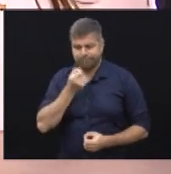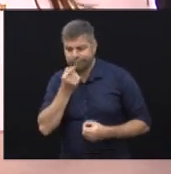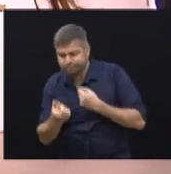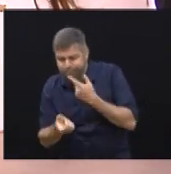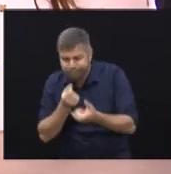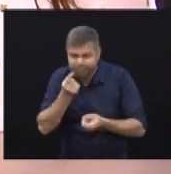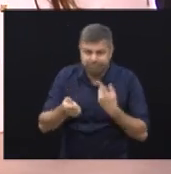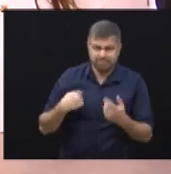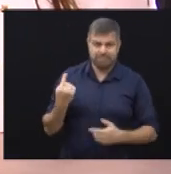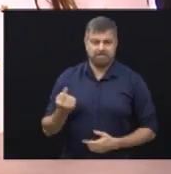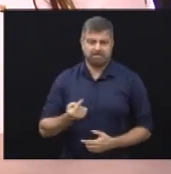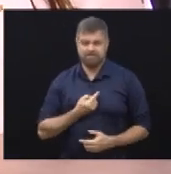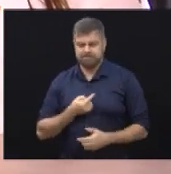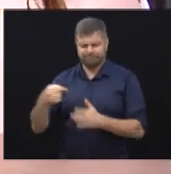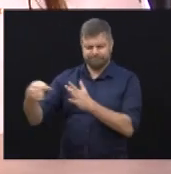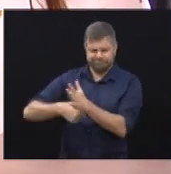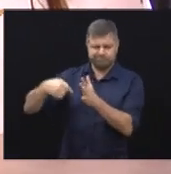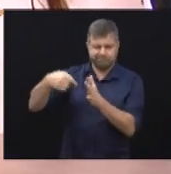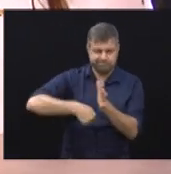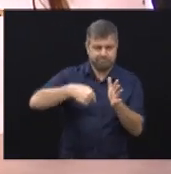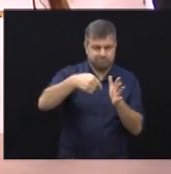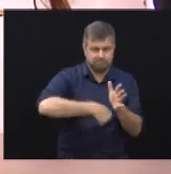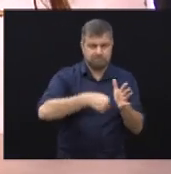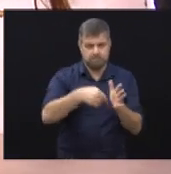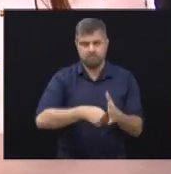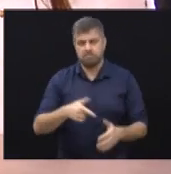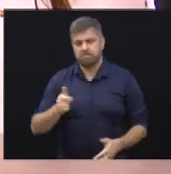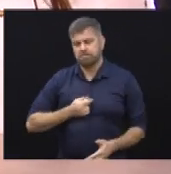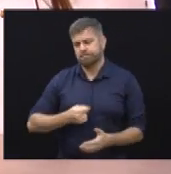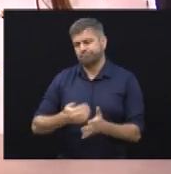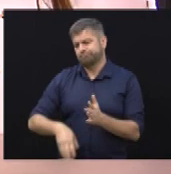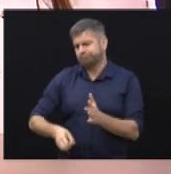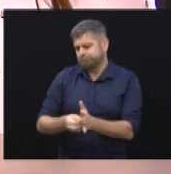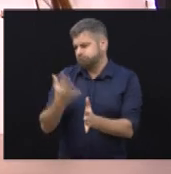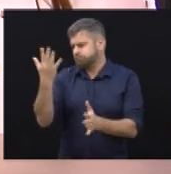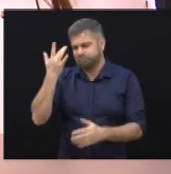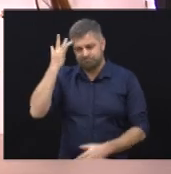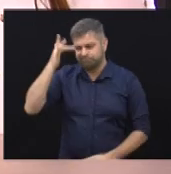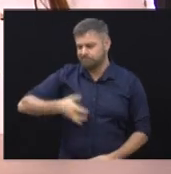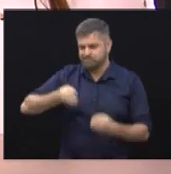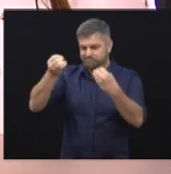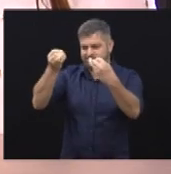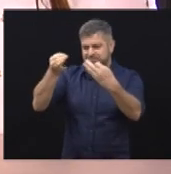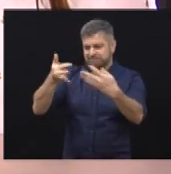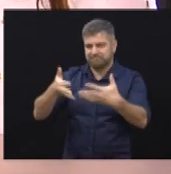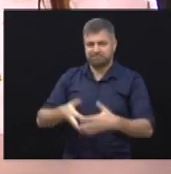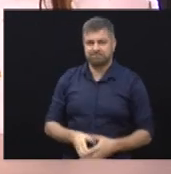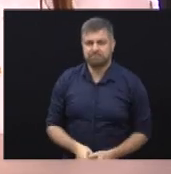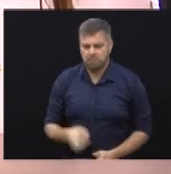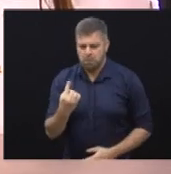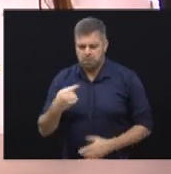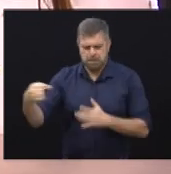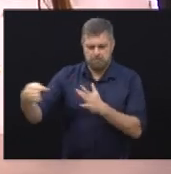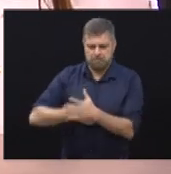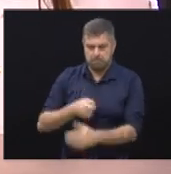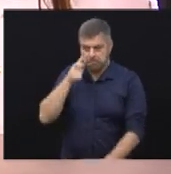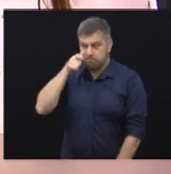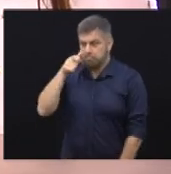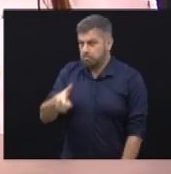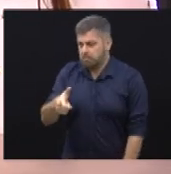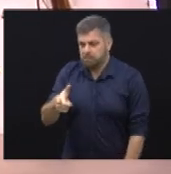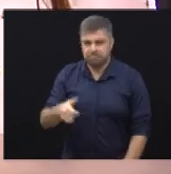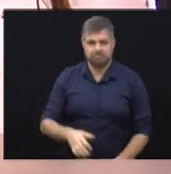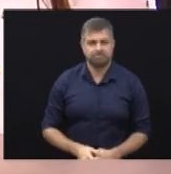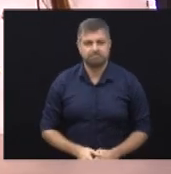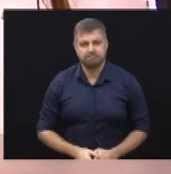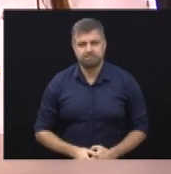São comentários assim, mas assim, muitas perguntas vão surgindo, são tantas que eu acho que eu nem saberia uma que mais me